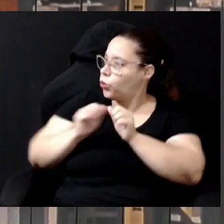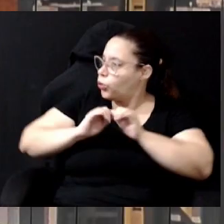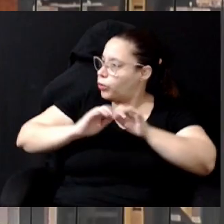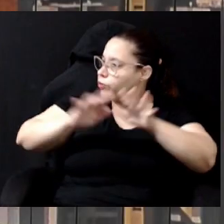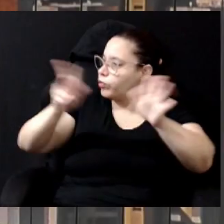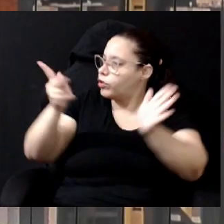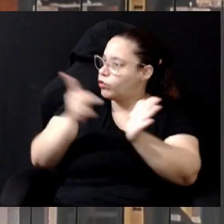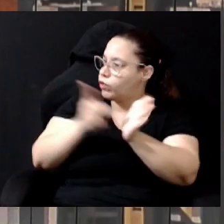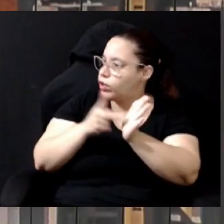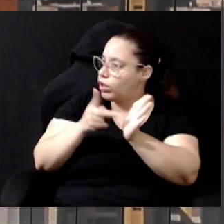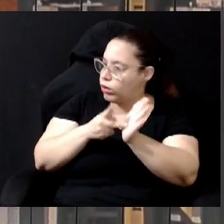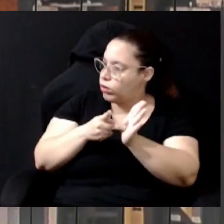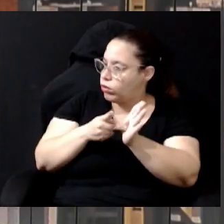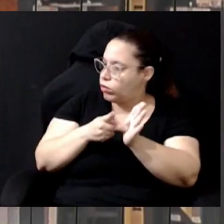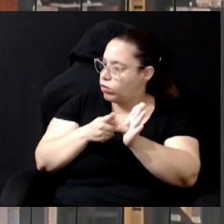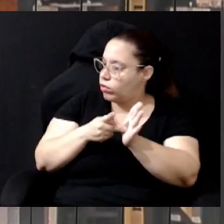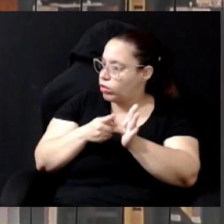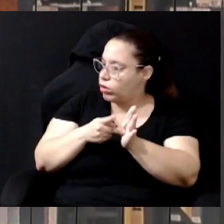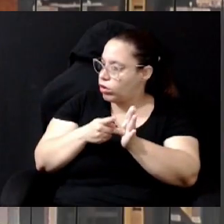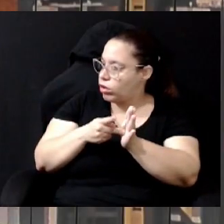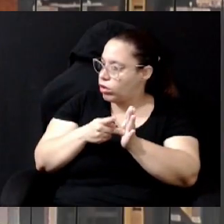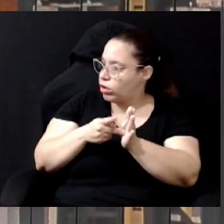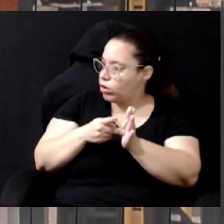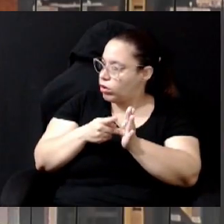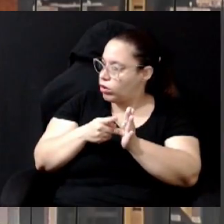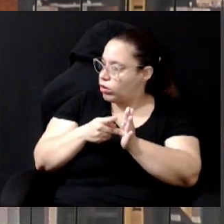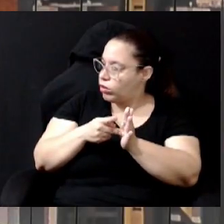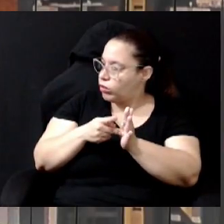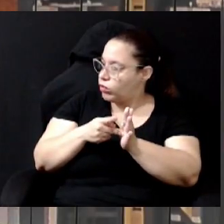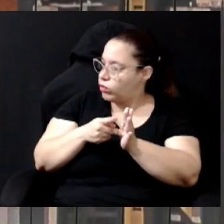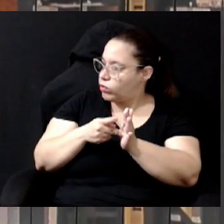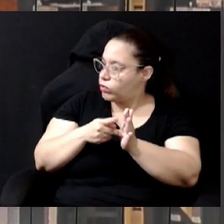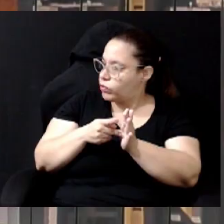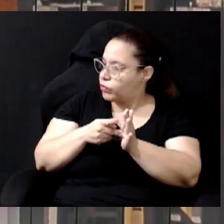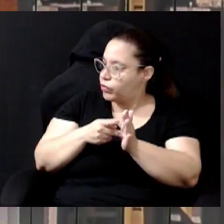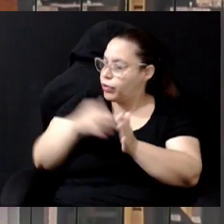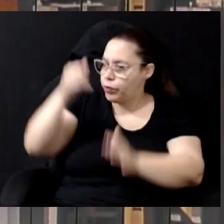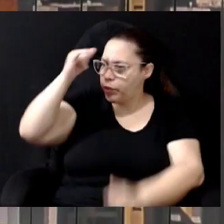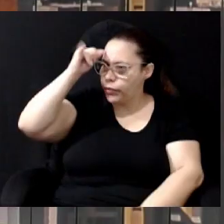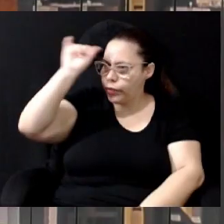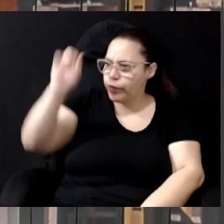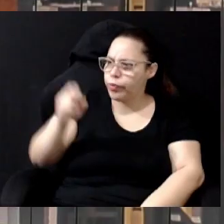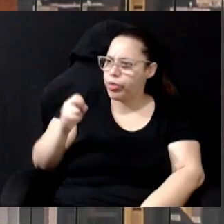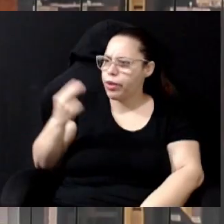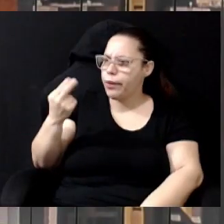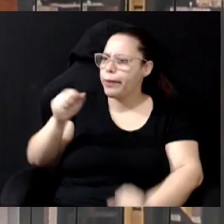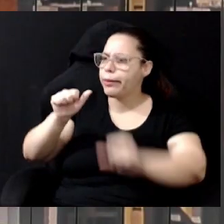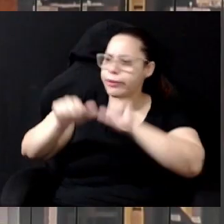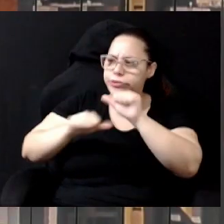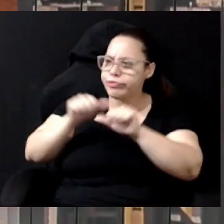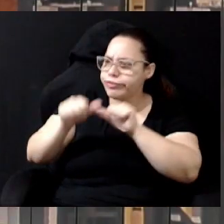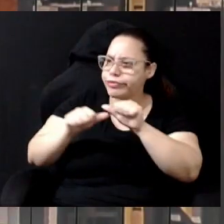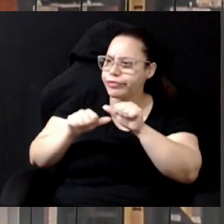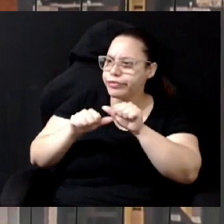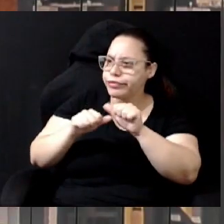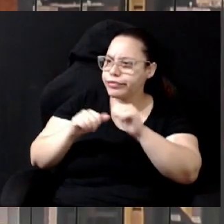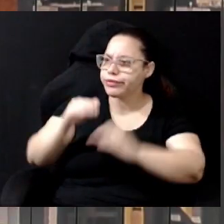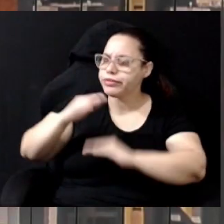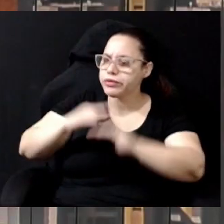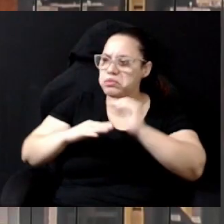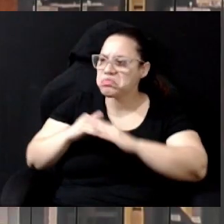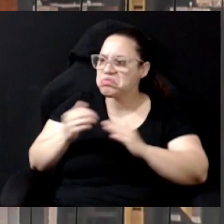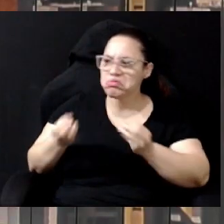na verdade, ela pode ser, a partir da medição, ela pode ser evitada ou pode se alterar o modo de